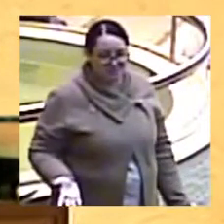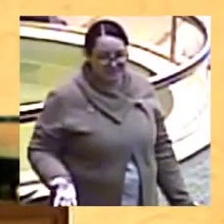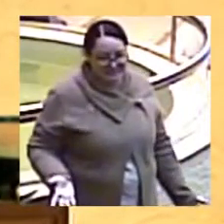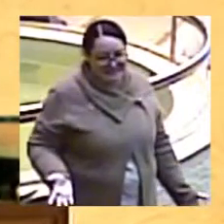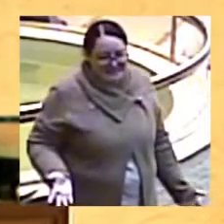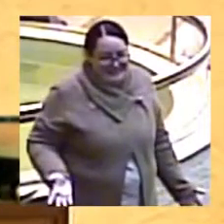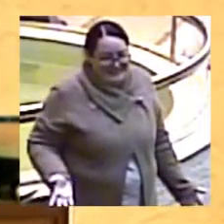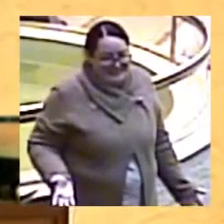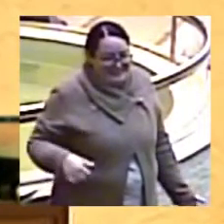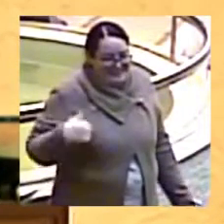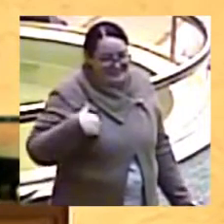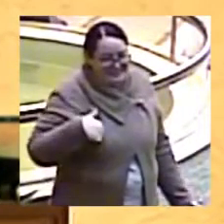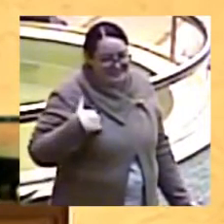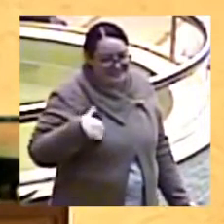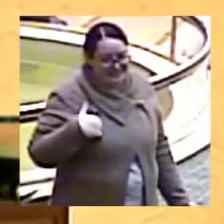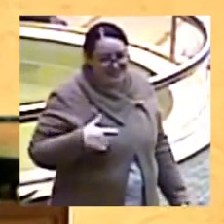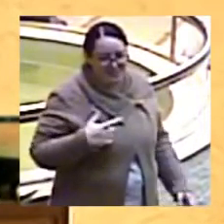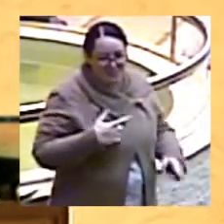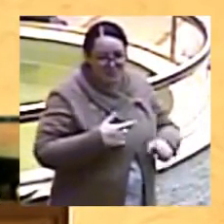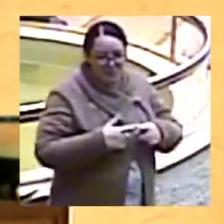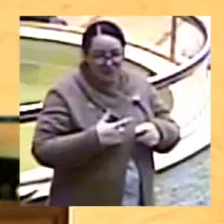foi o que deu mais trabalho.